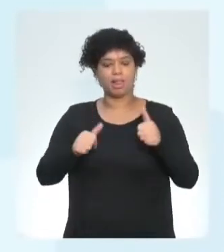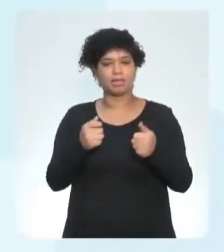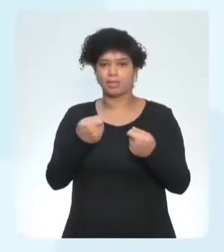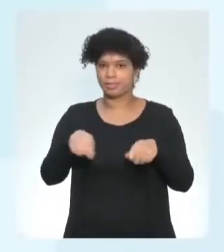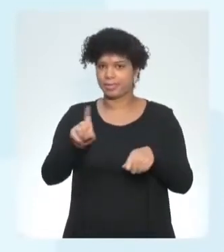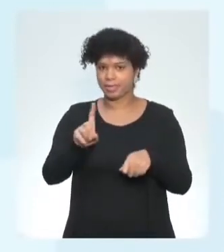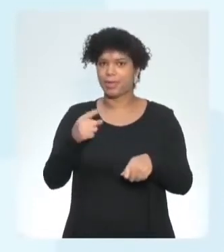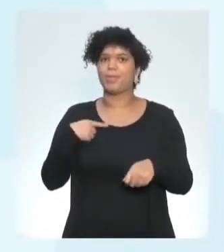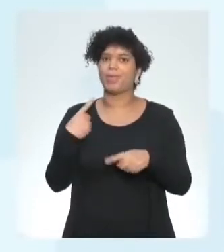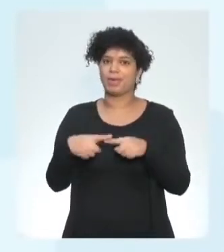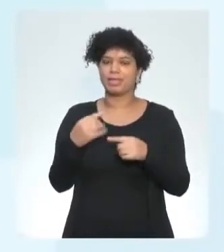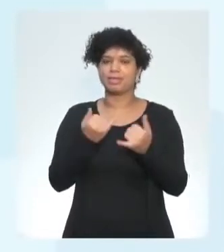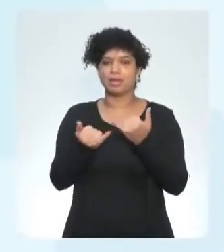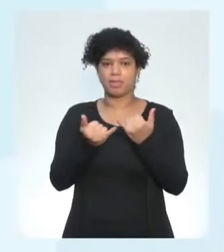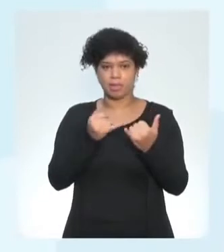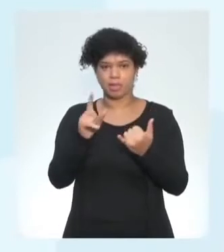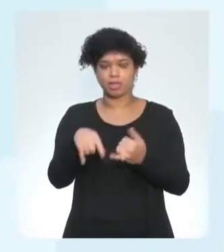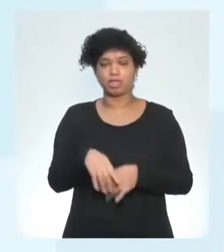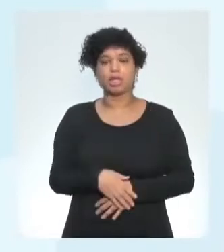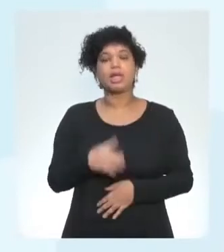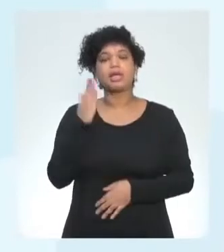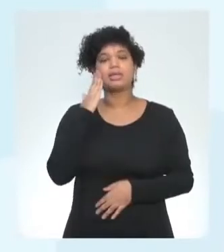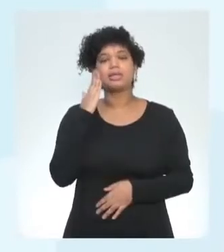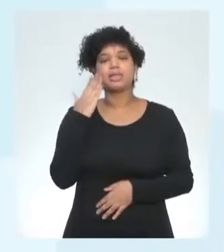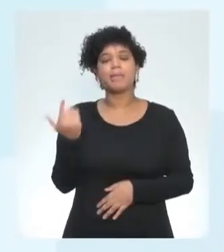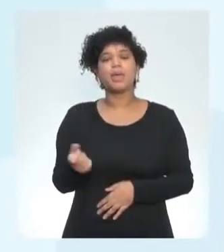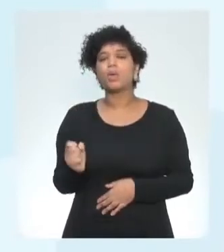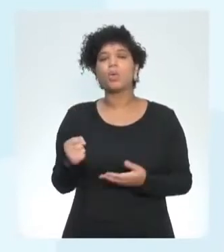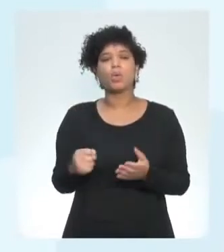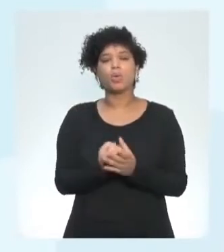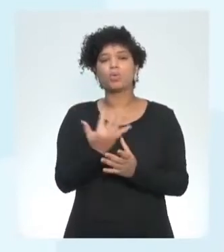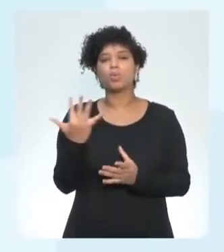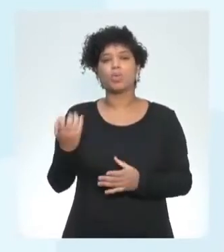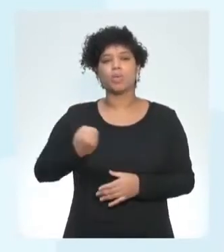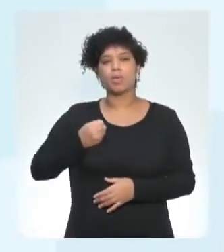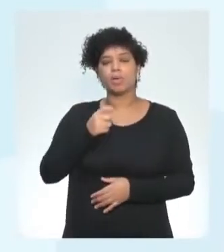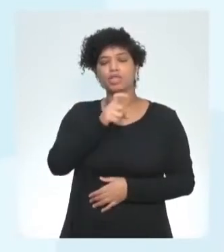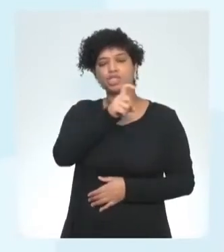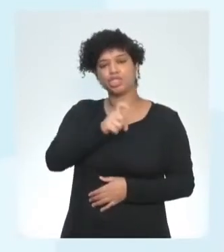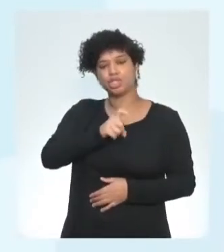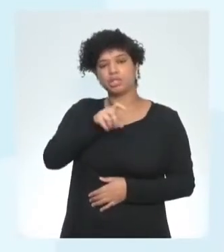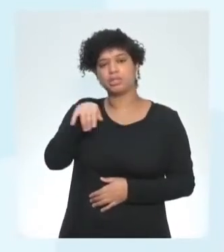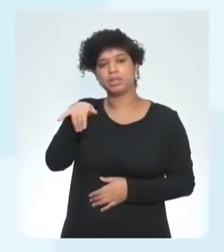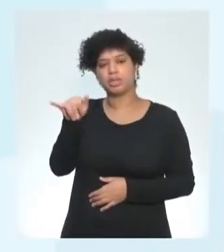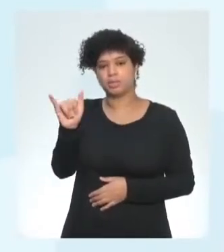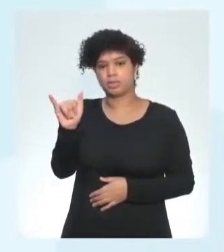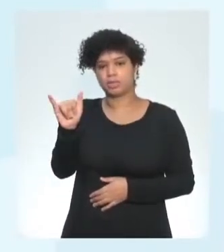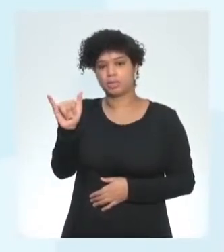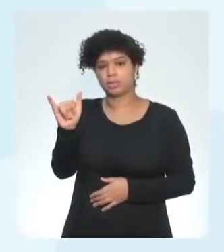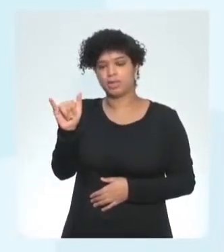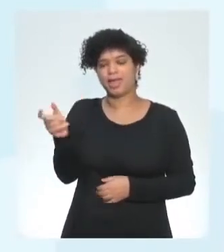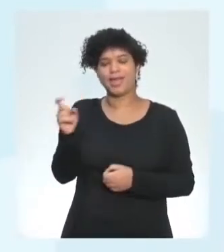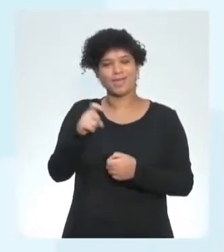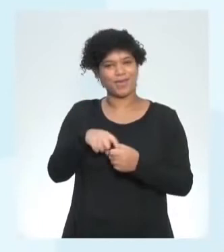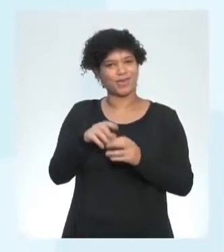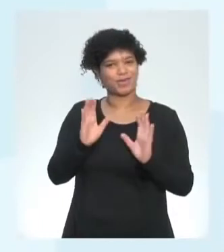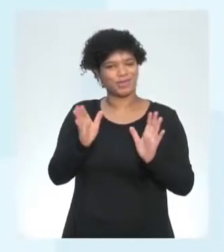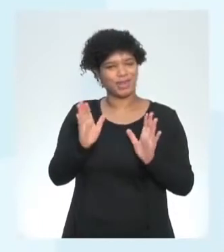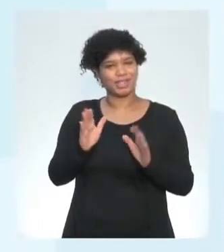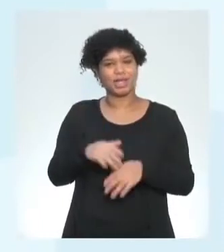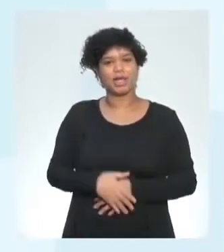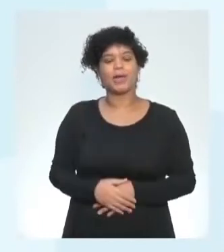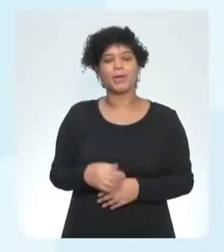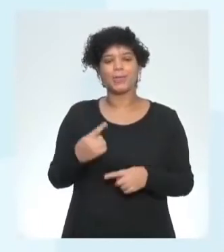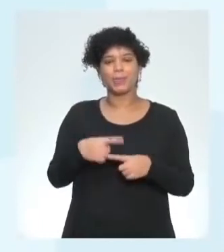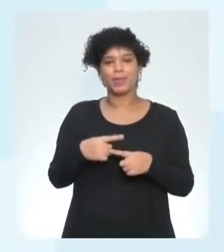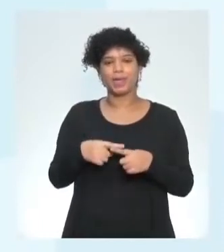nada. São semelhantes, ele quer saber o valor de x e de y. Eu volto daqui a pouco, ó, sabendo que